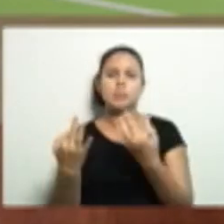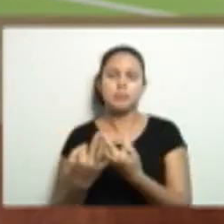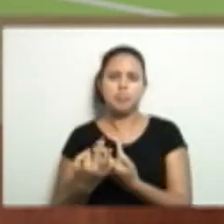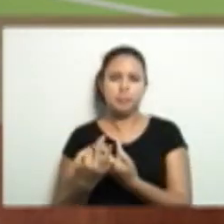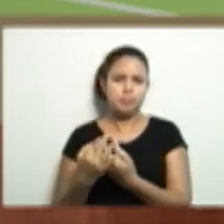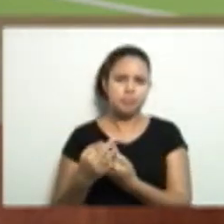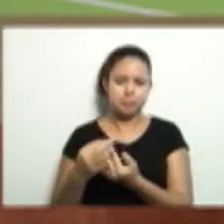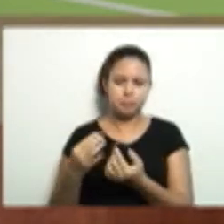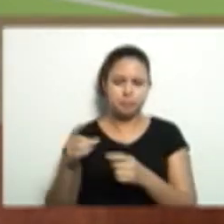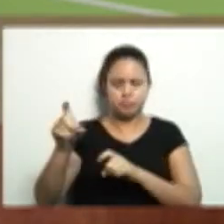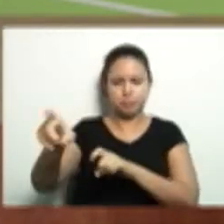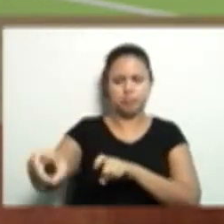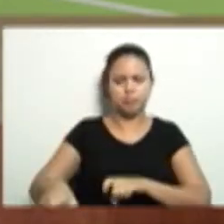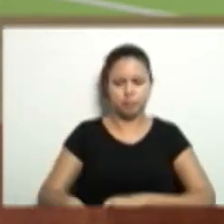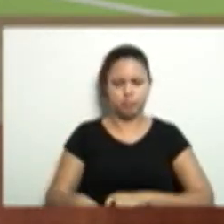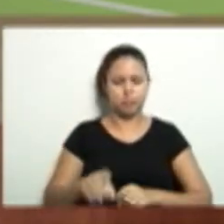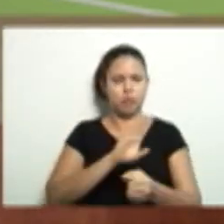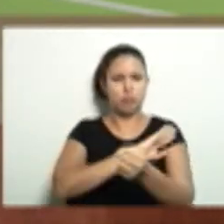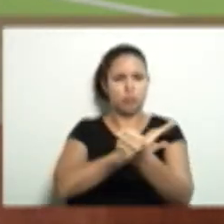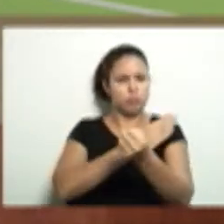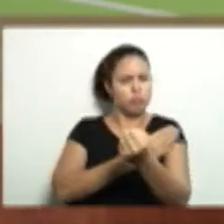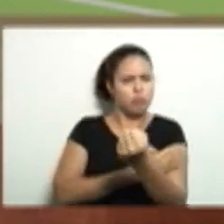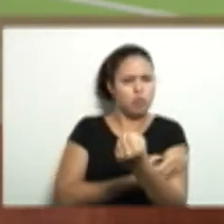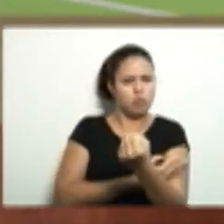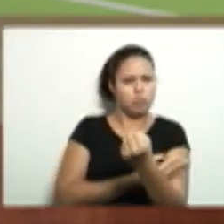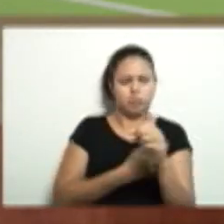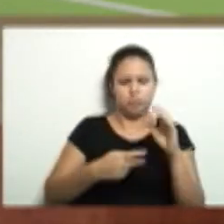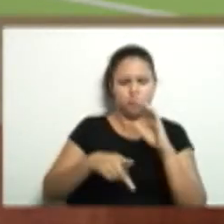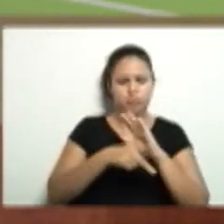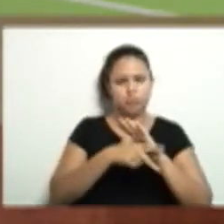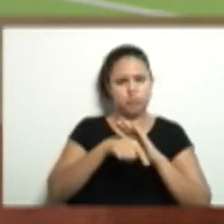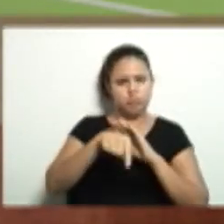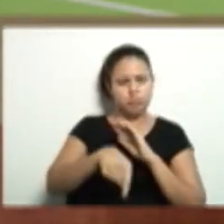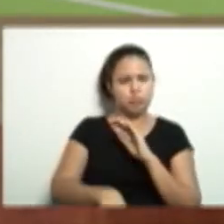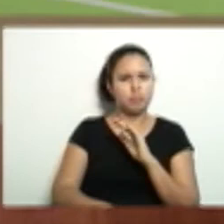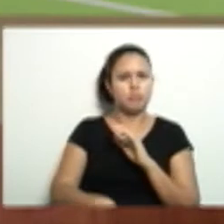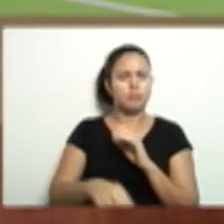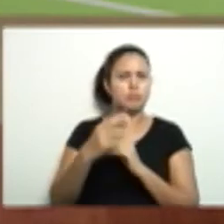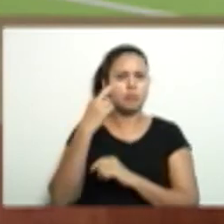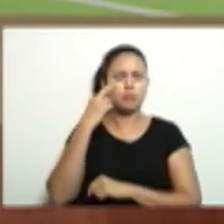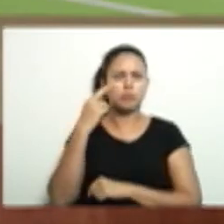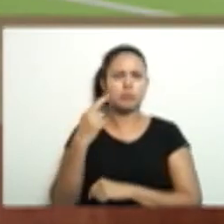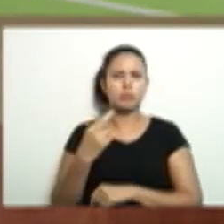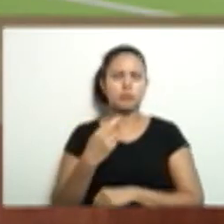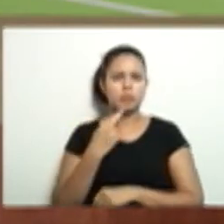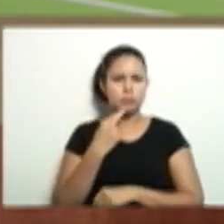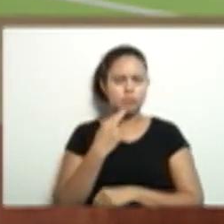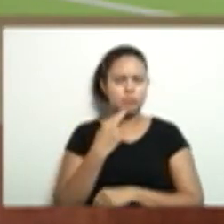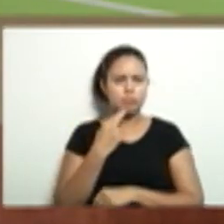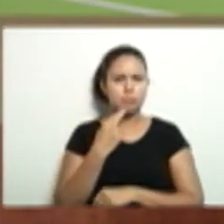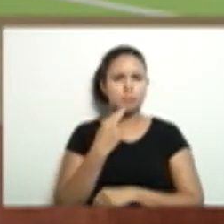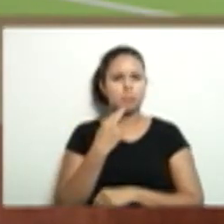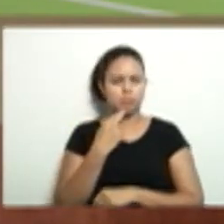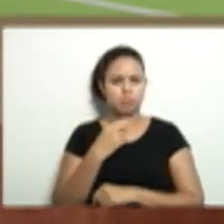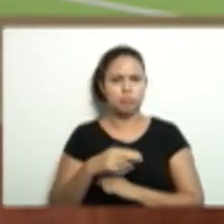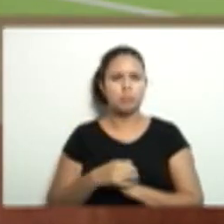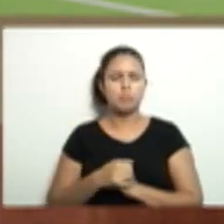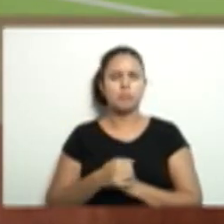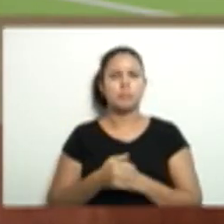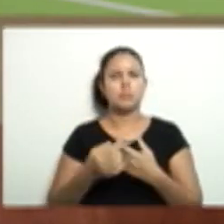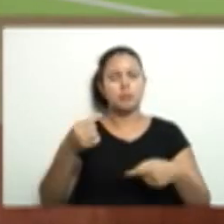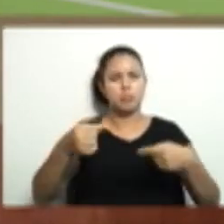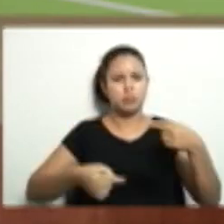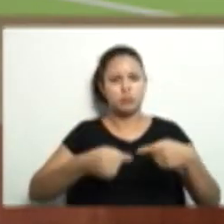que nasceram. Isso é muito importante no combate a esse inchaço populacional dos grandes centros urbanos. Essa